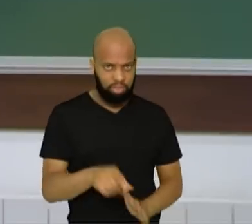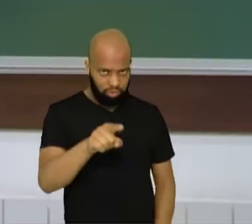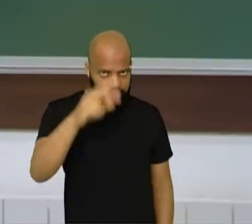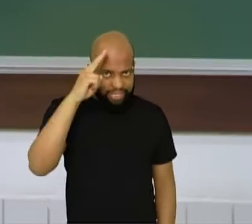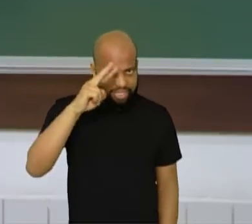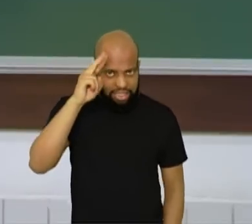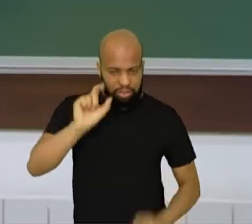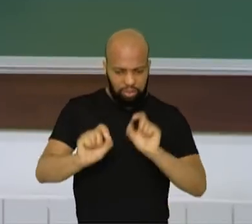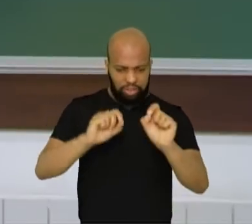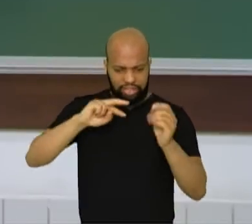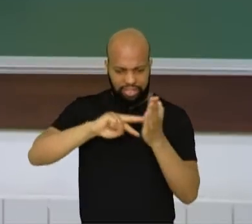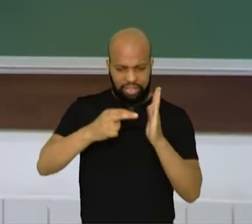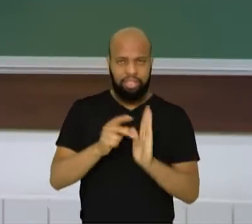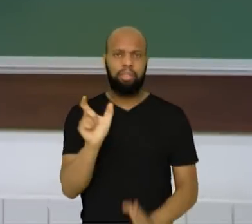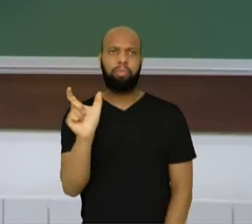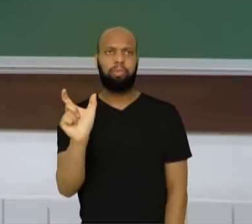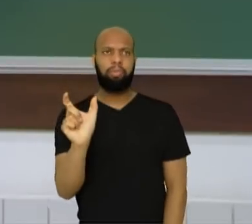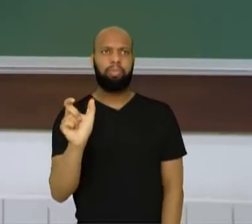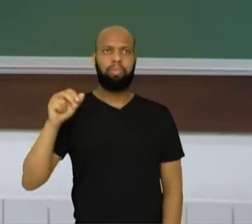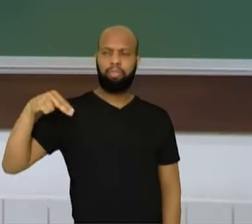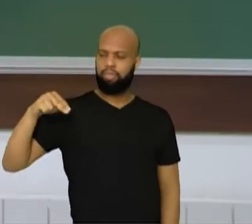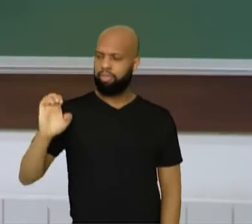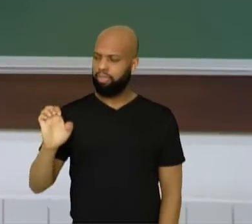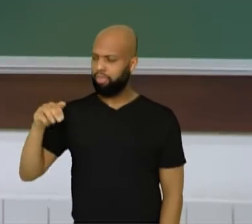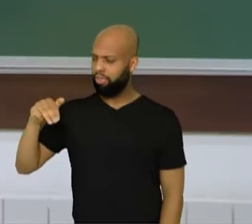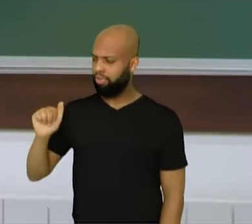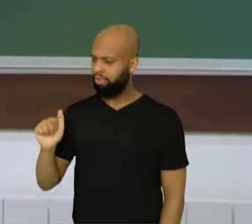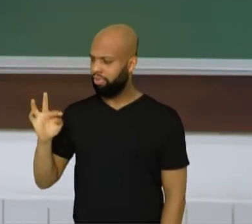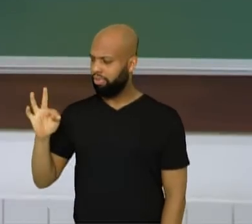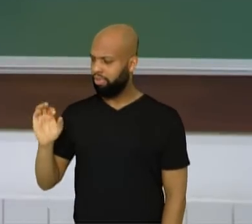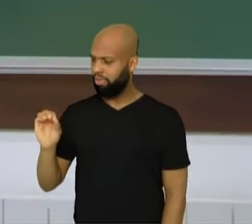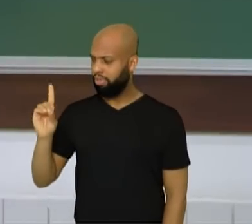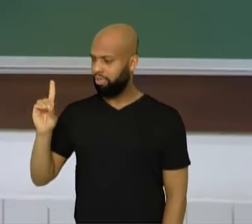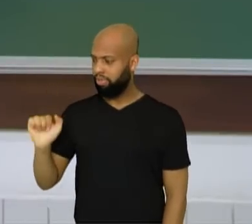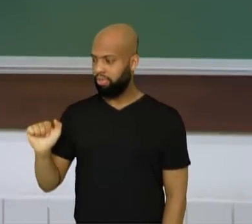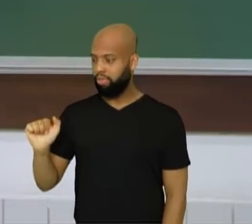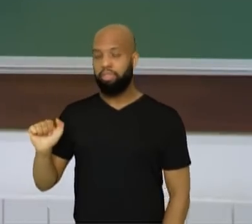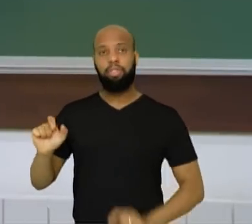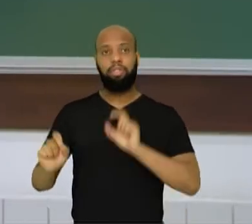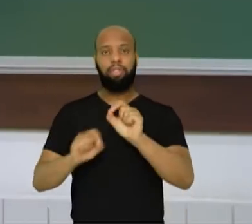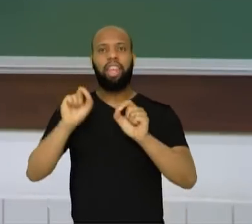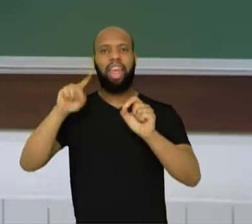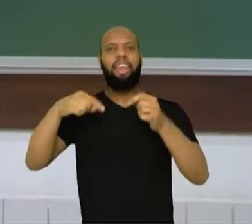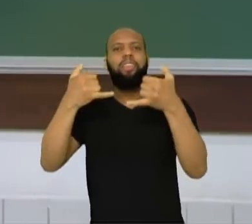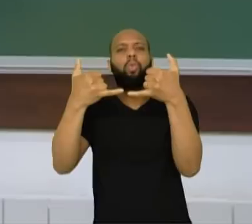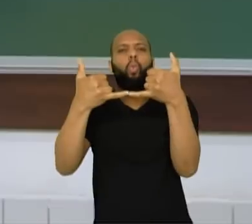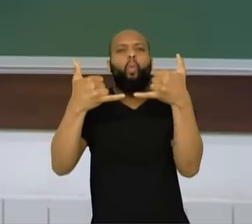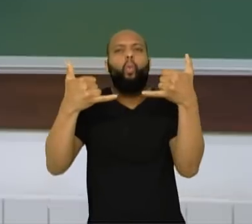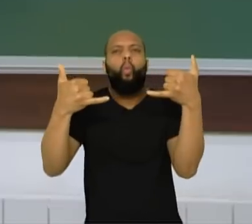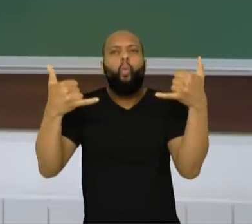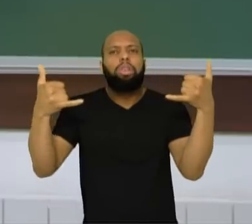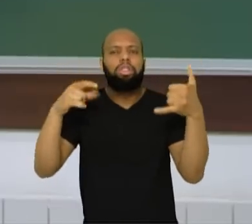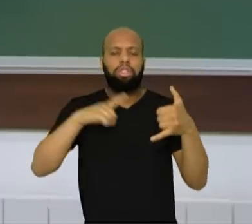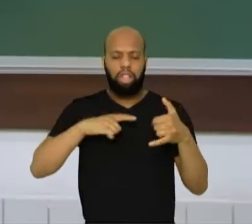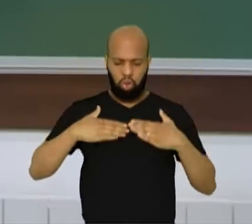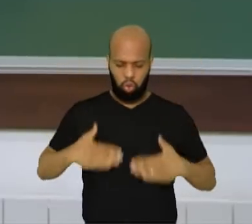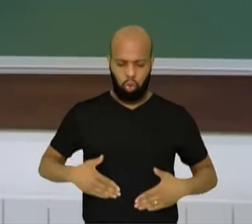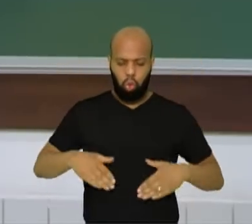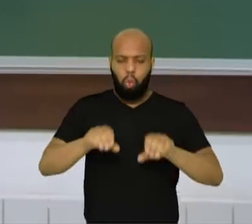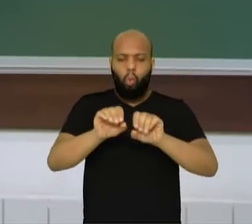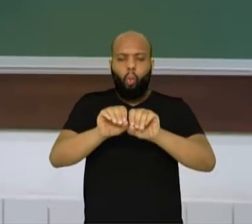o que significa a palavra nemátoda? Lembra fio, são aqueles seres que têm o corpo o